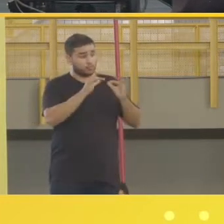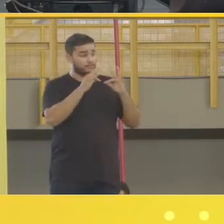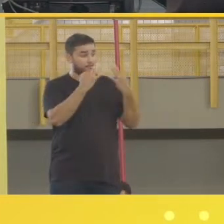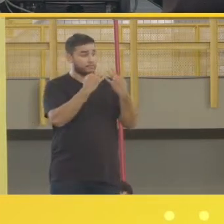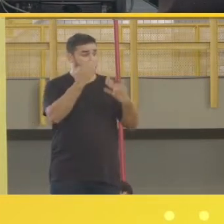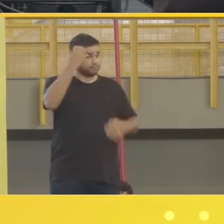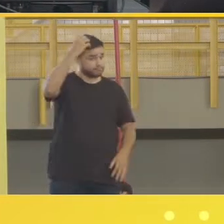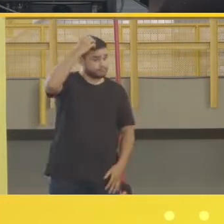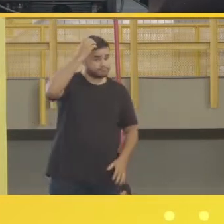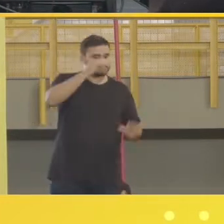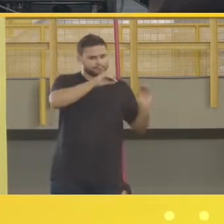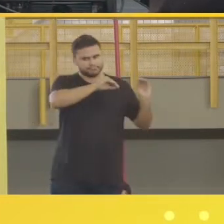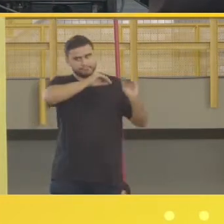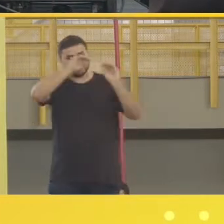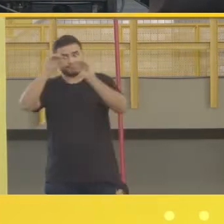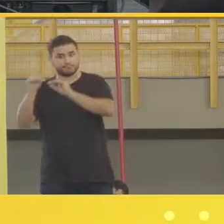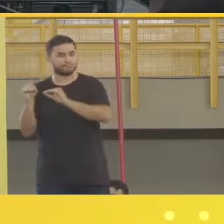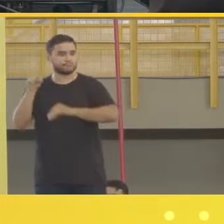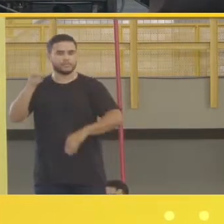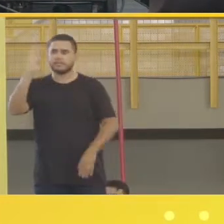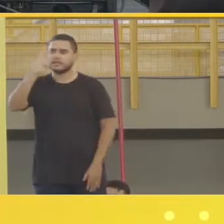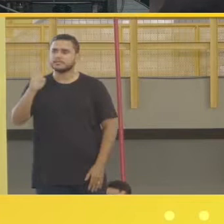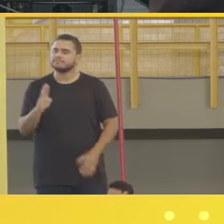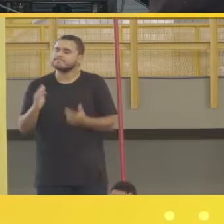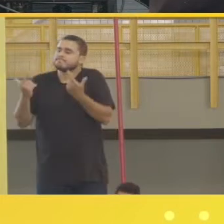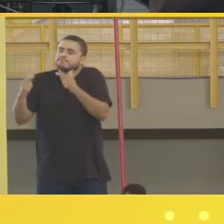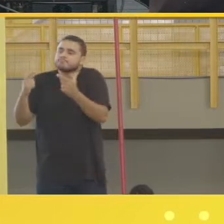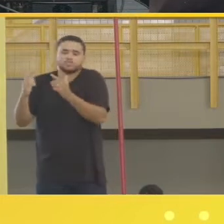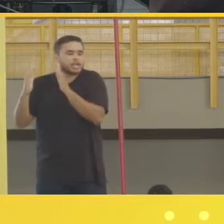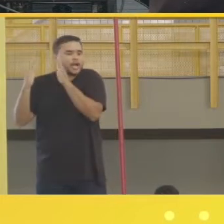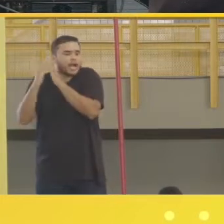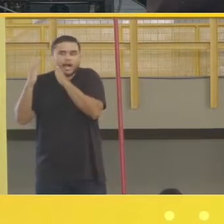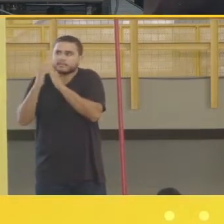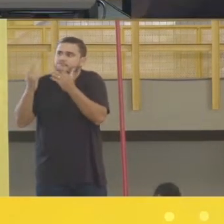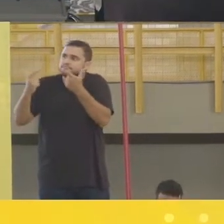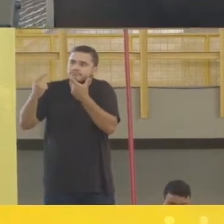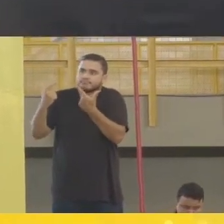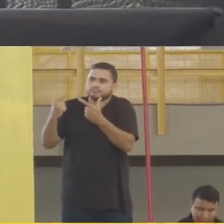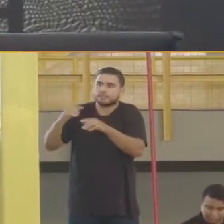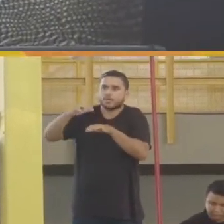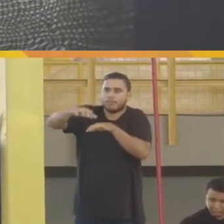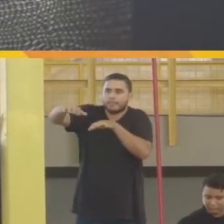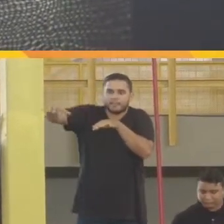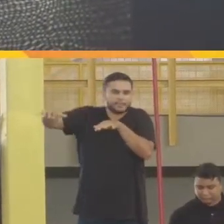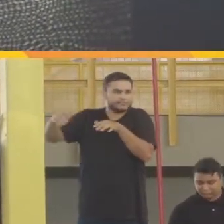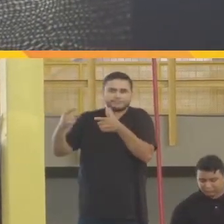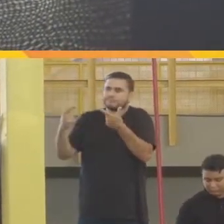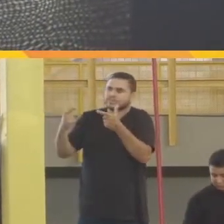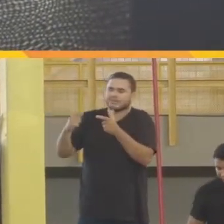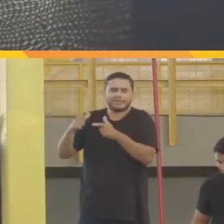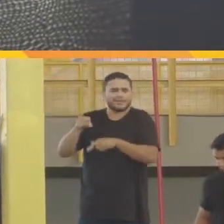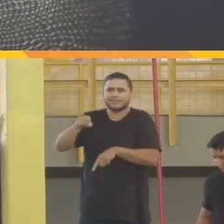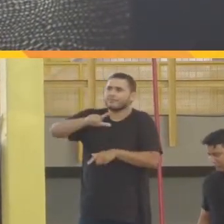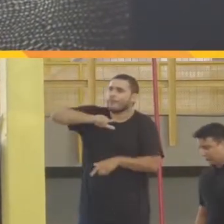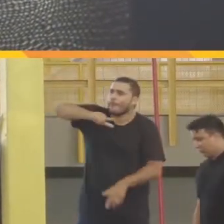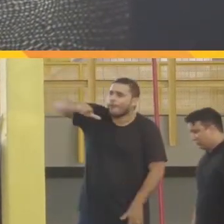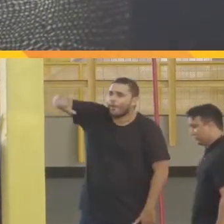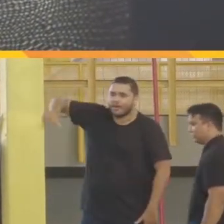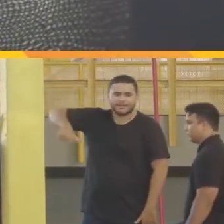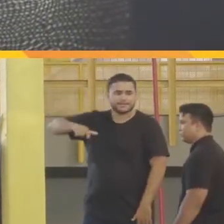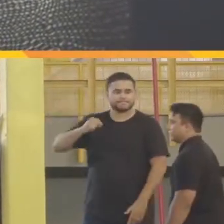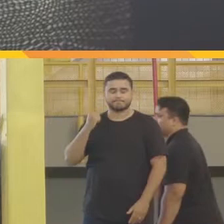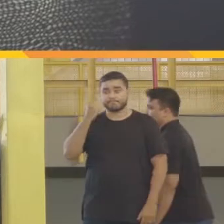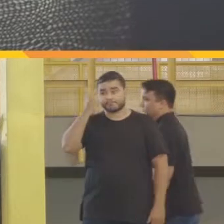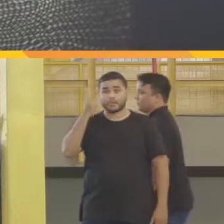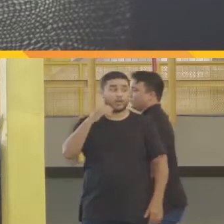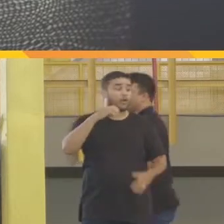não tinha sequer estrutura para receber aquela galera. Um funcionário do rei saiu andando pela